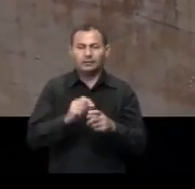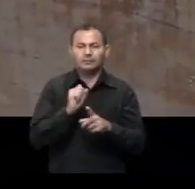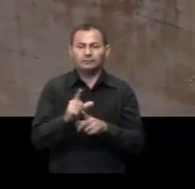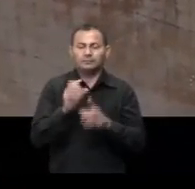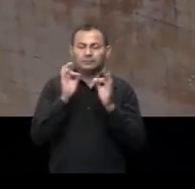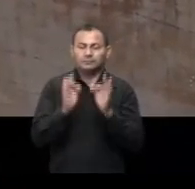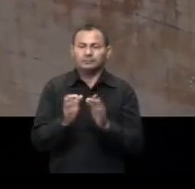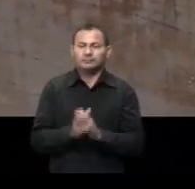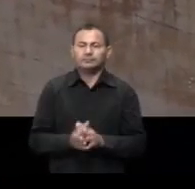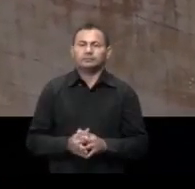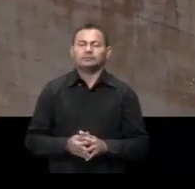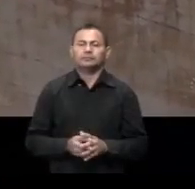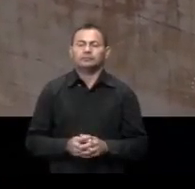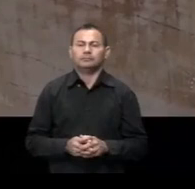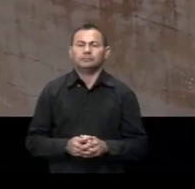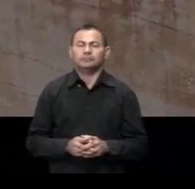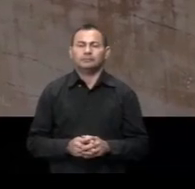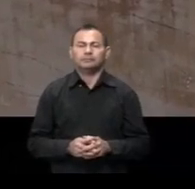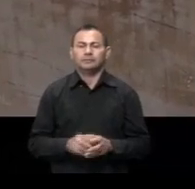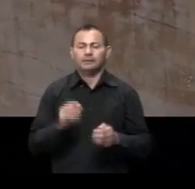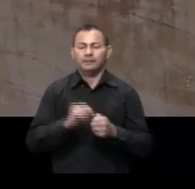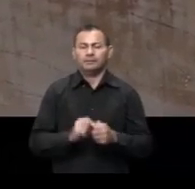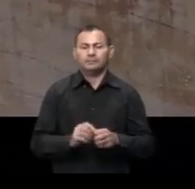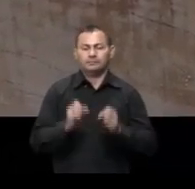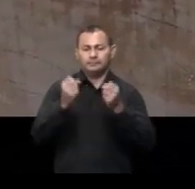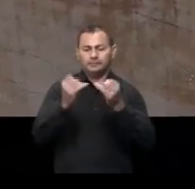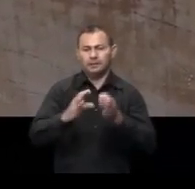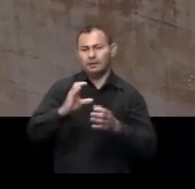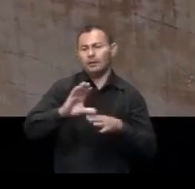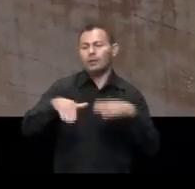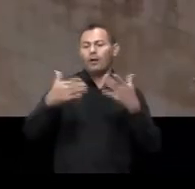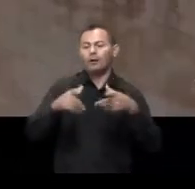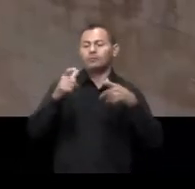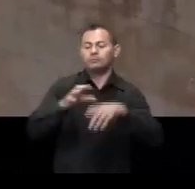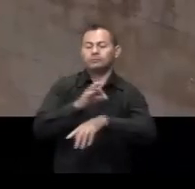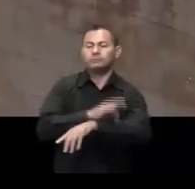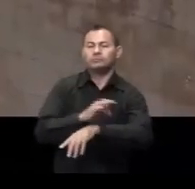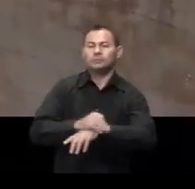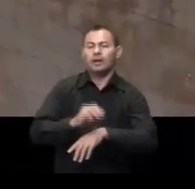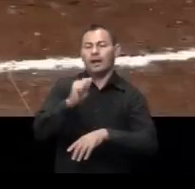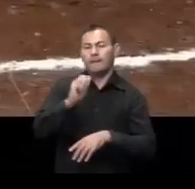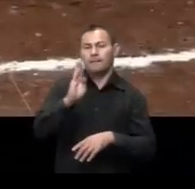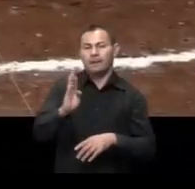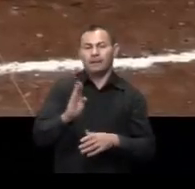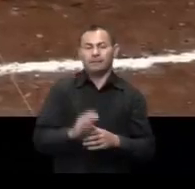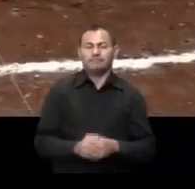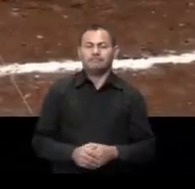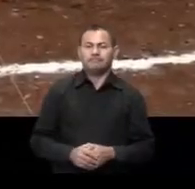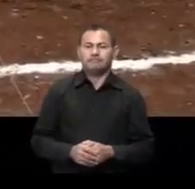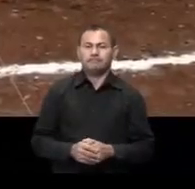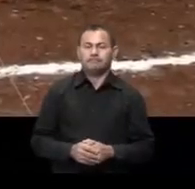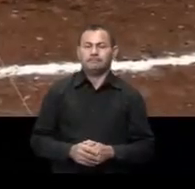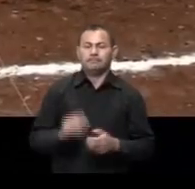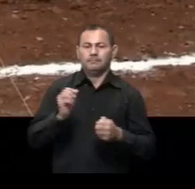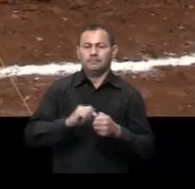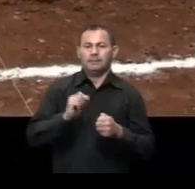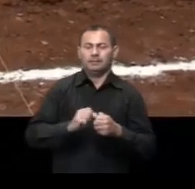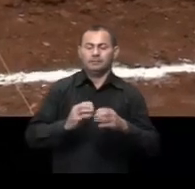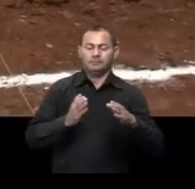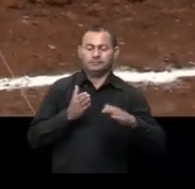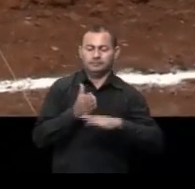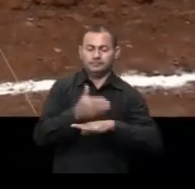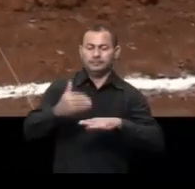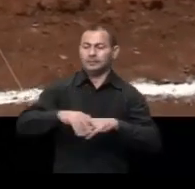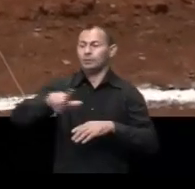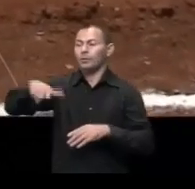locação ali, né? Fez a especificação de qual ponto é aquele, ponto AB. E ele fez esse